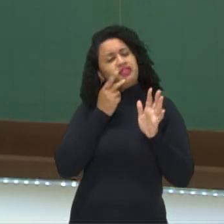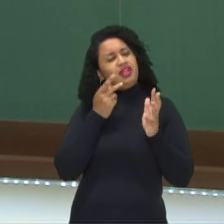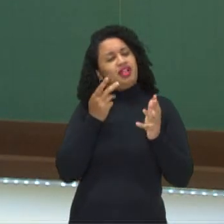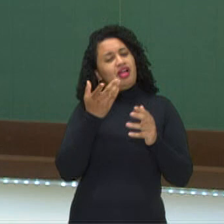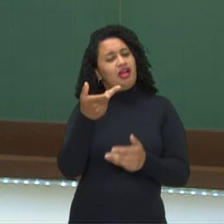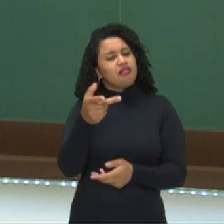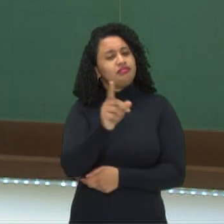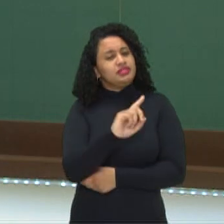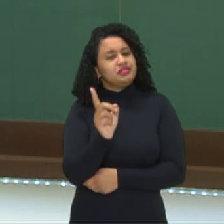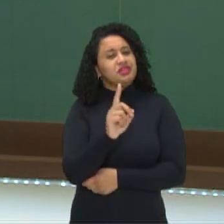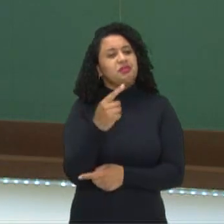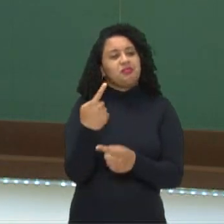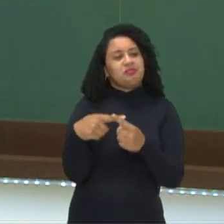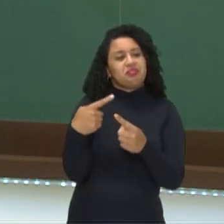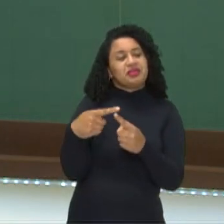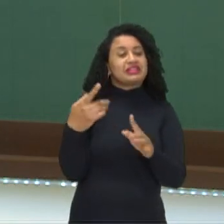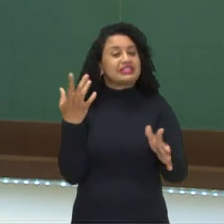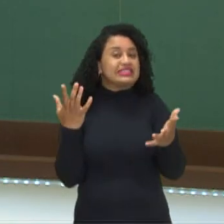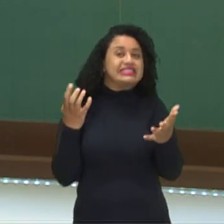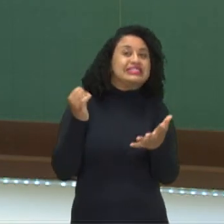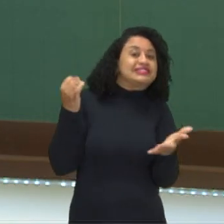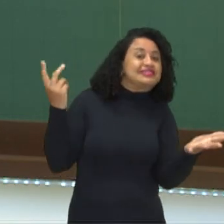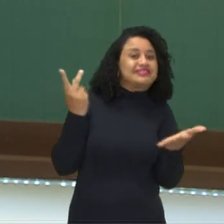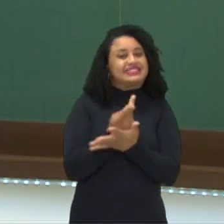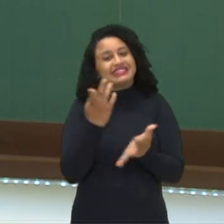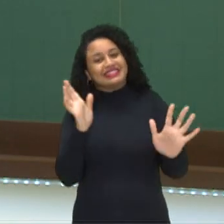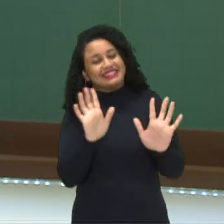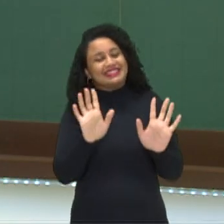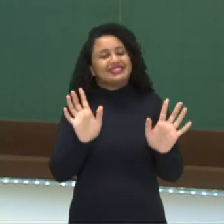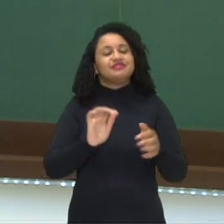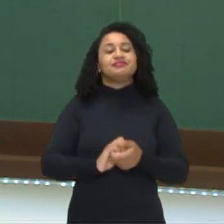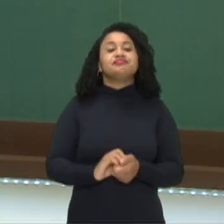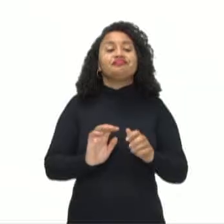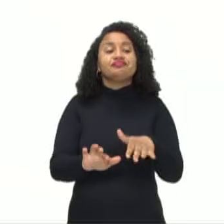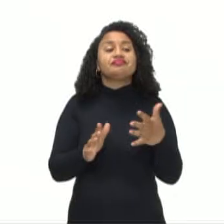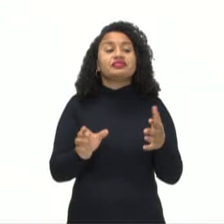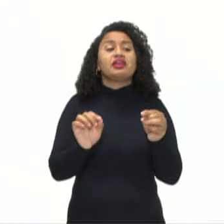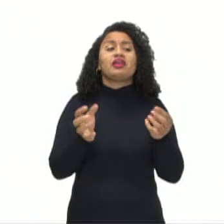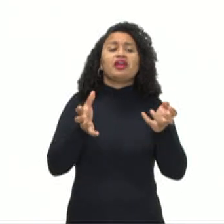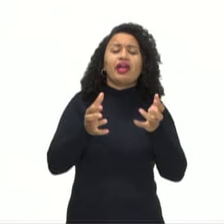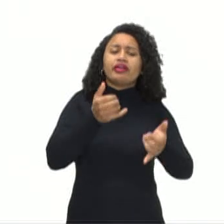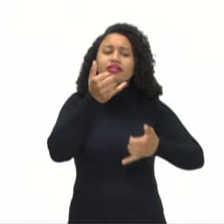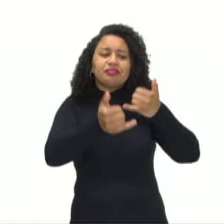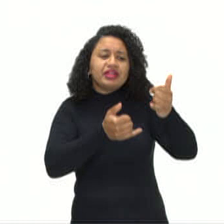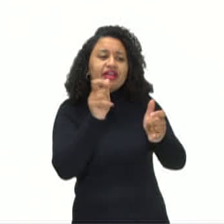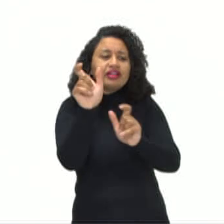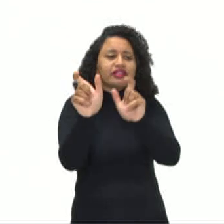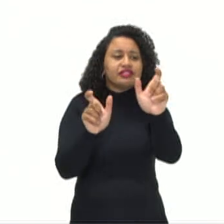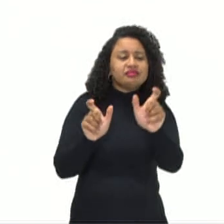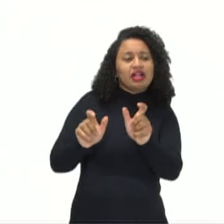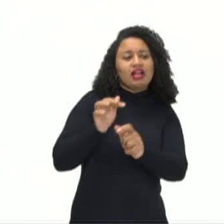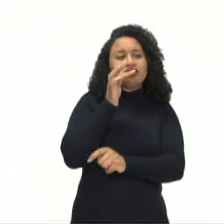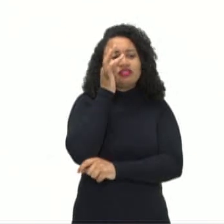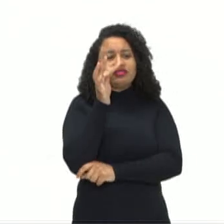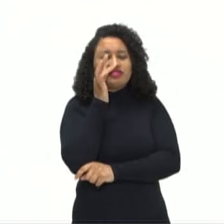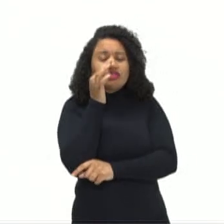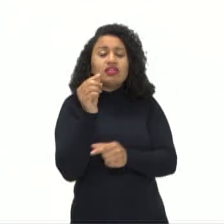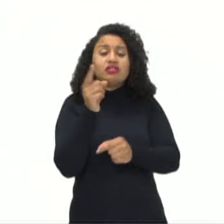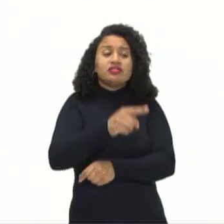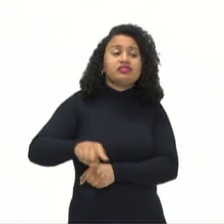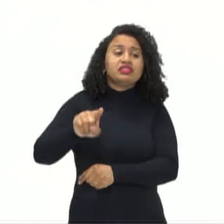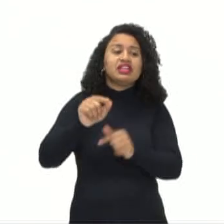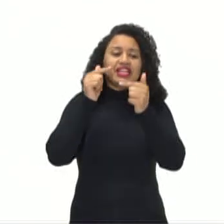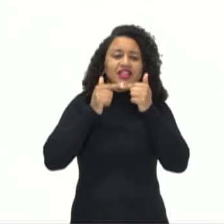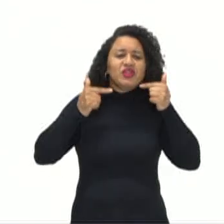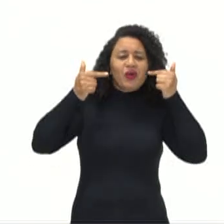rápido assim, né? Porque vai que eu erro aqui. Mas vamos lá. Quero muito brincar com as palavras e flores, trazendo a vocês